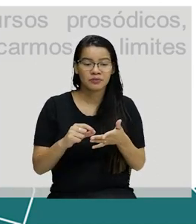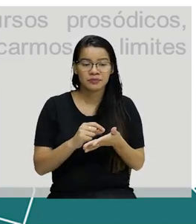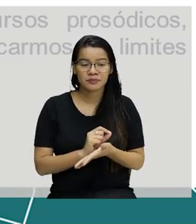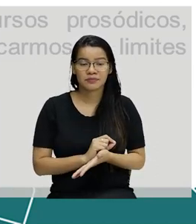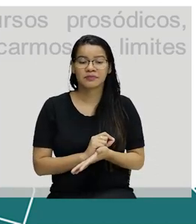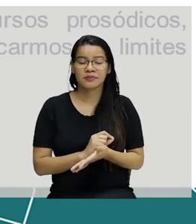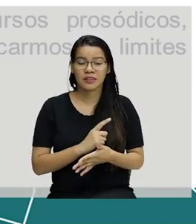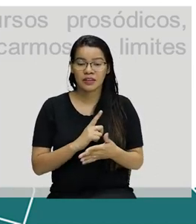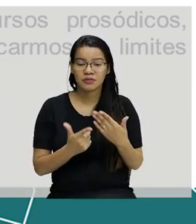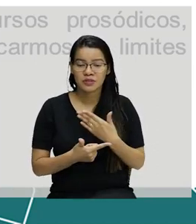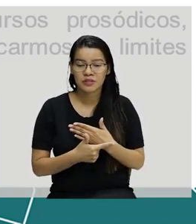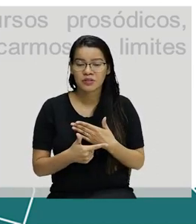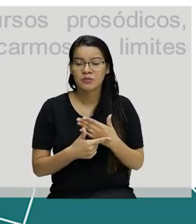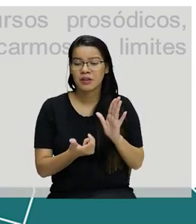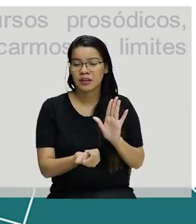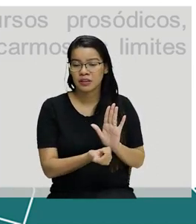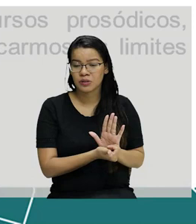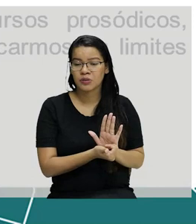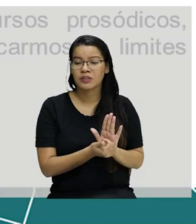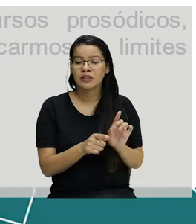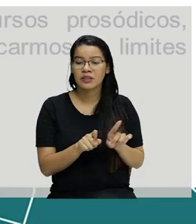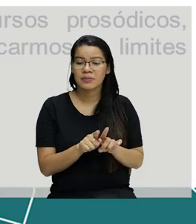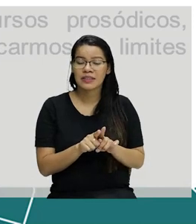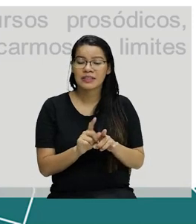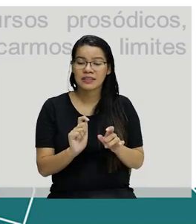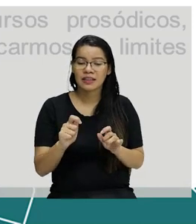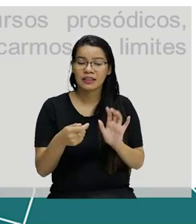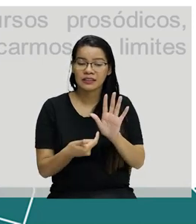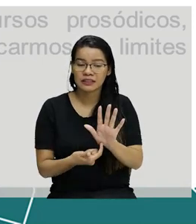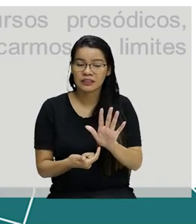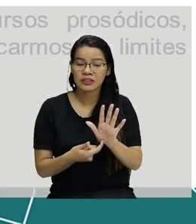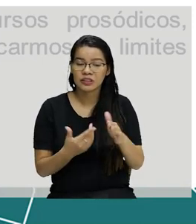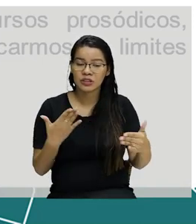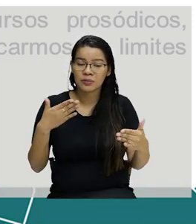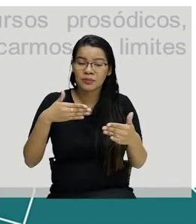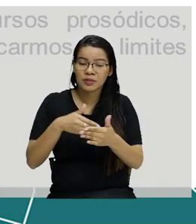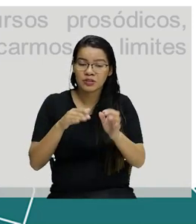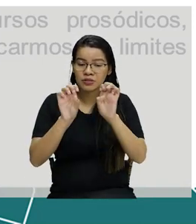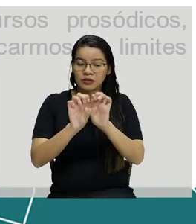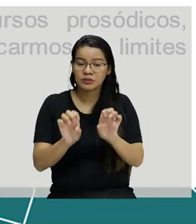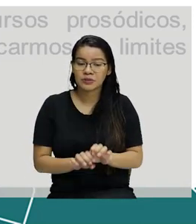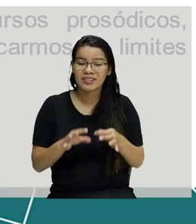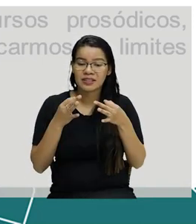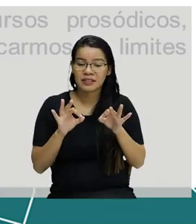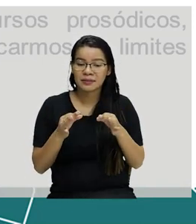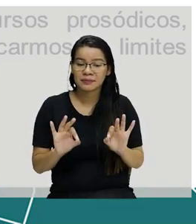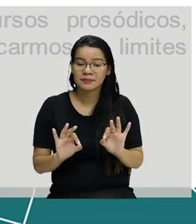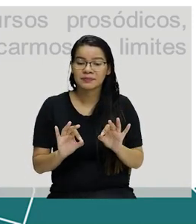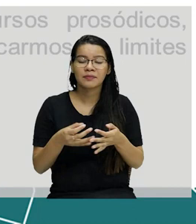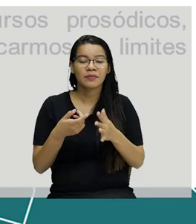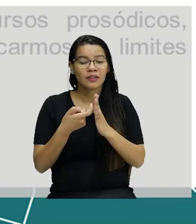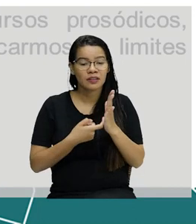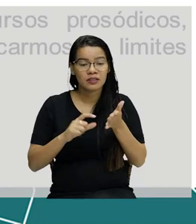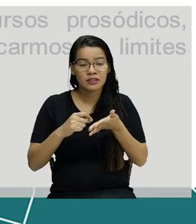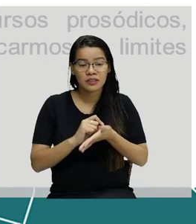unidades e de sinalizadores de limite de estruturas sintáticas nos textos escritos assim os sinais de